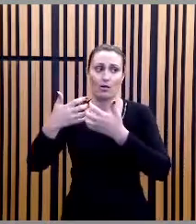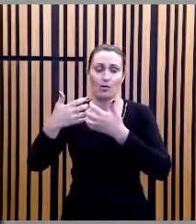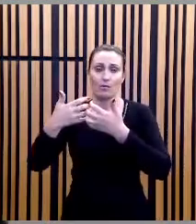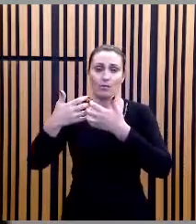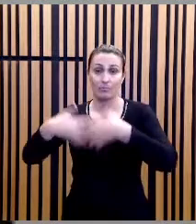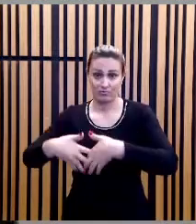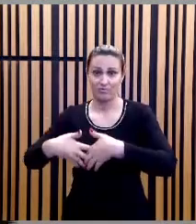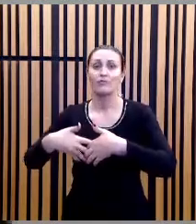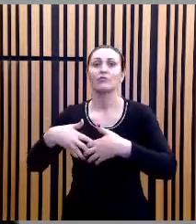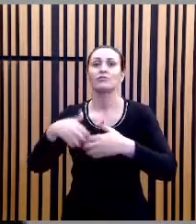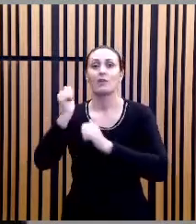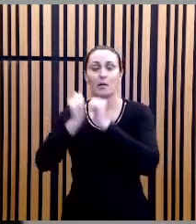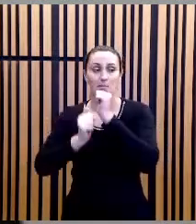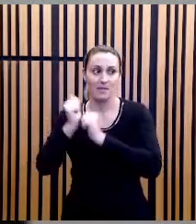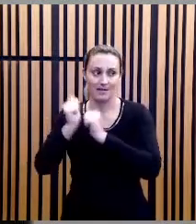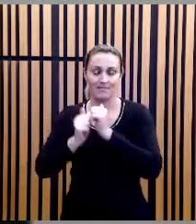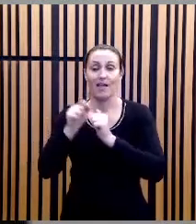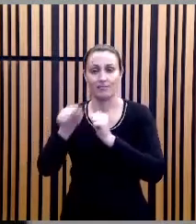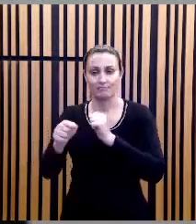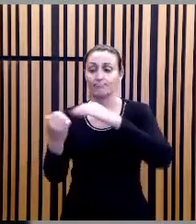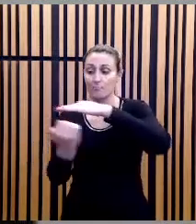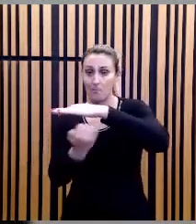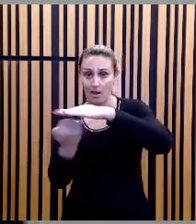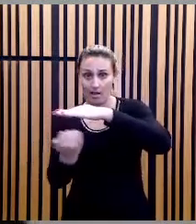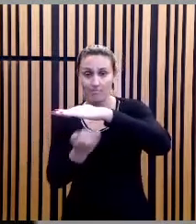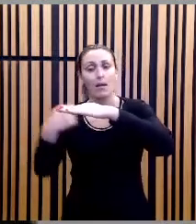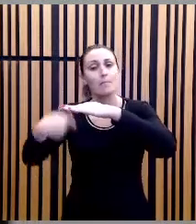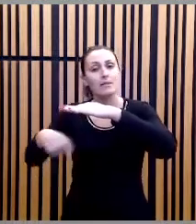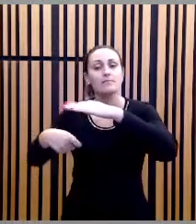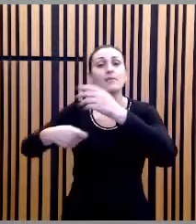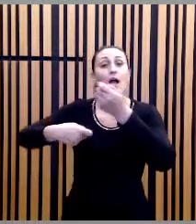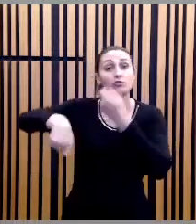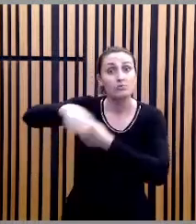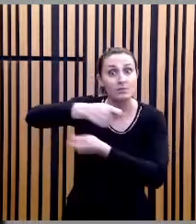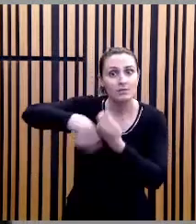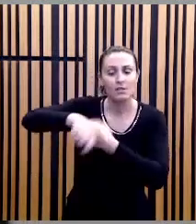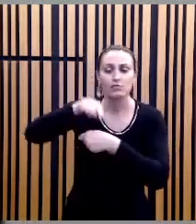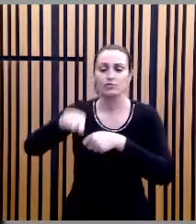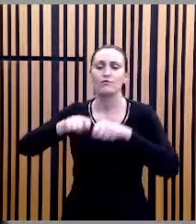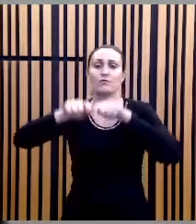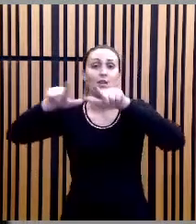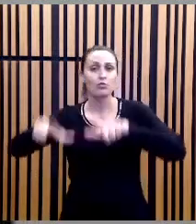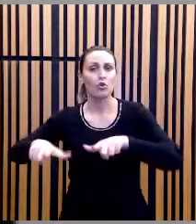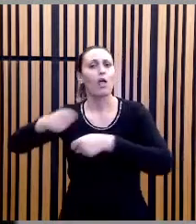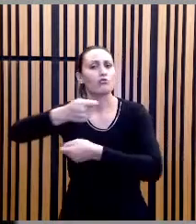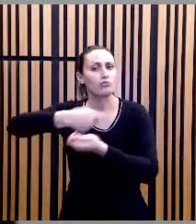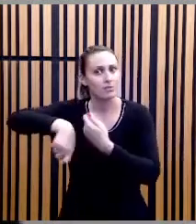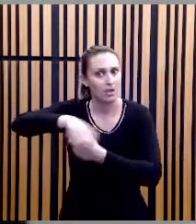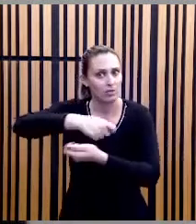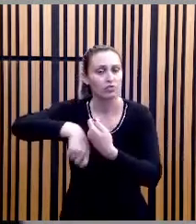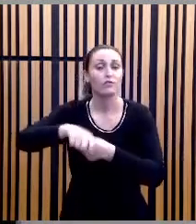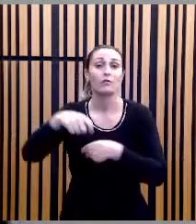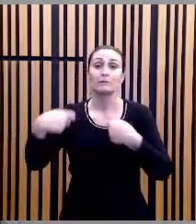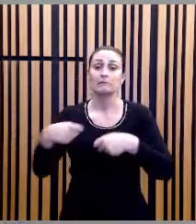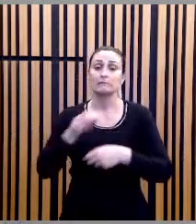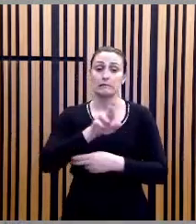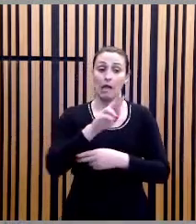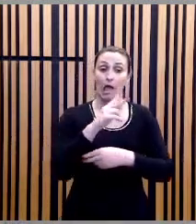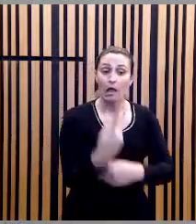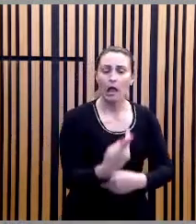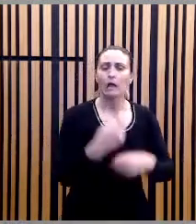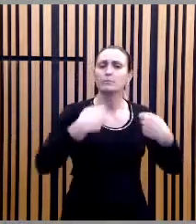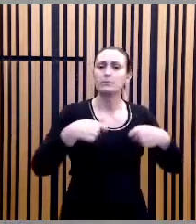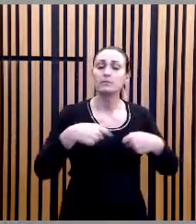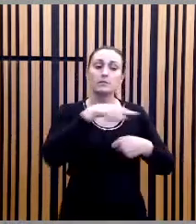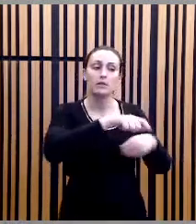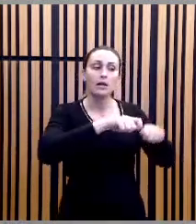tecnologia. Uma empresa ela precisa de um administrativo, um setor administrativo, ela precisa de um setor RH, ela precisa de alguém que